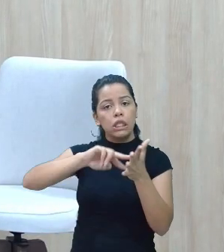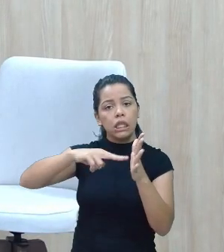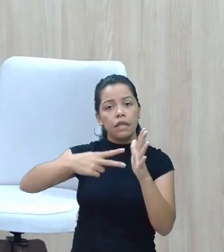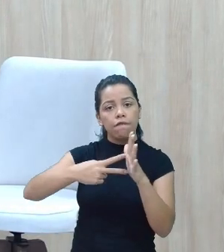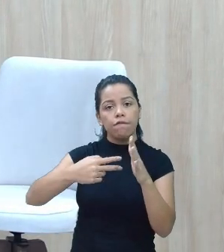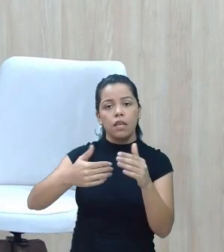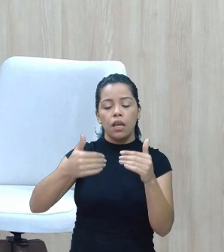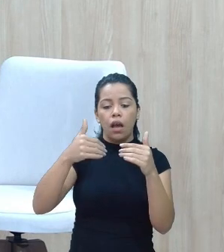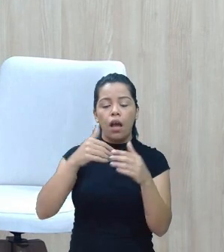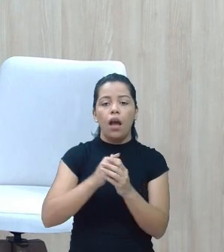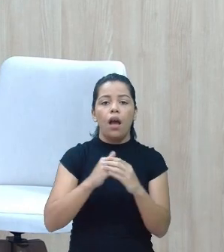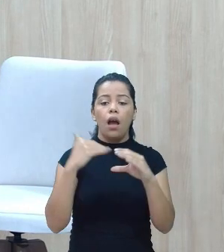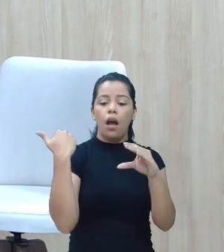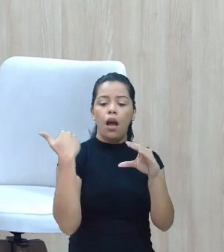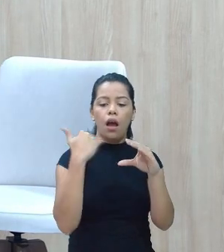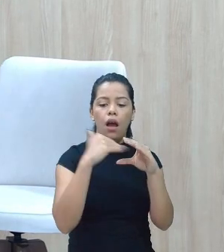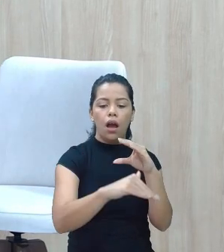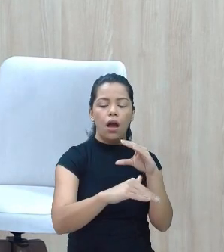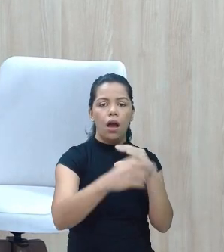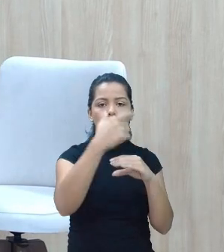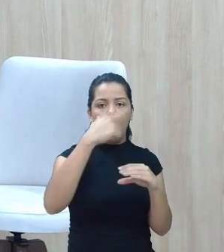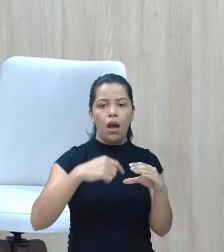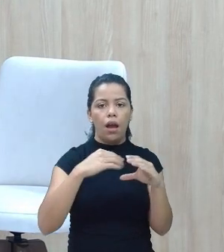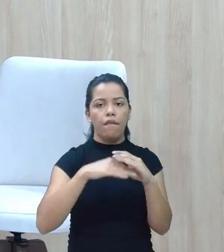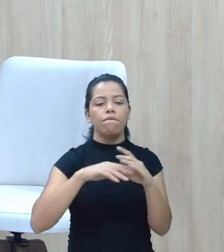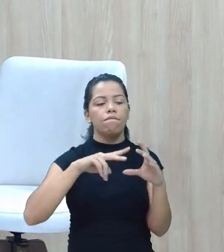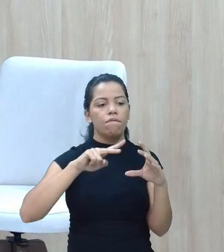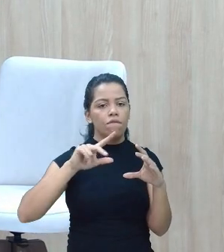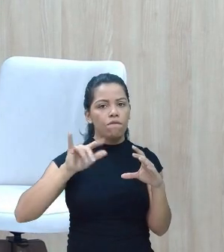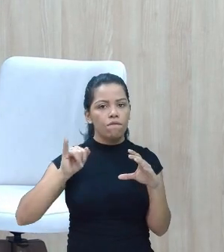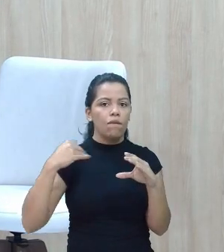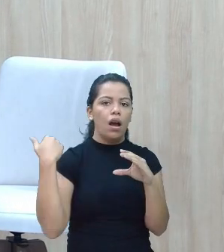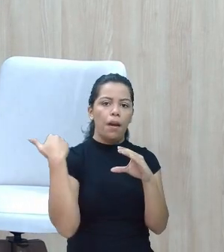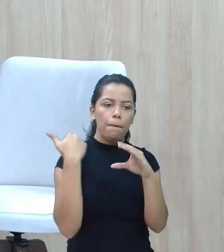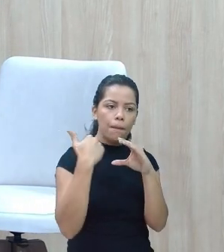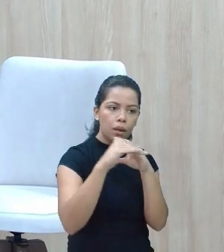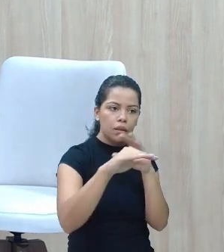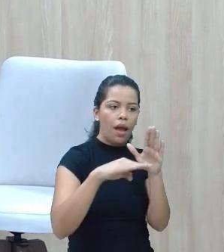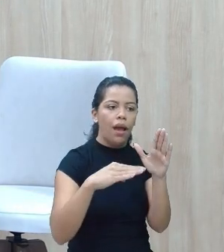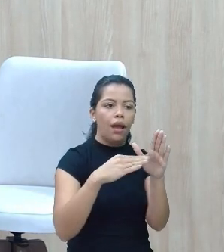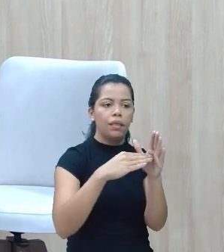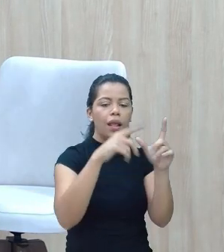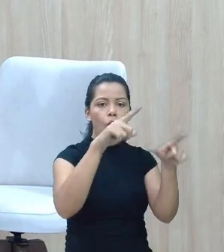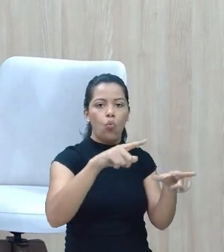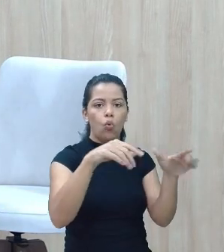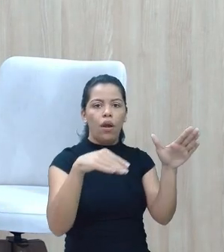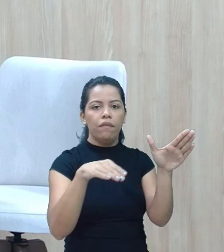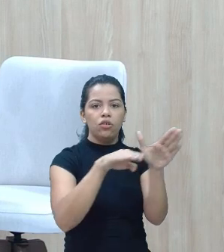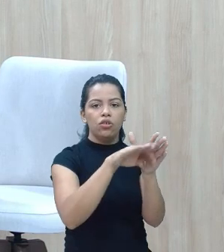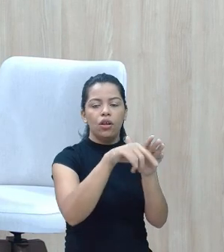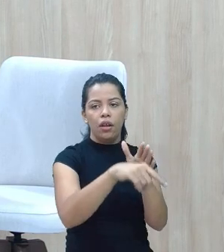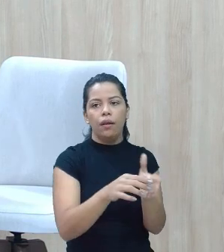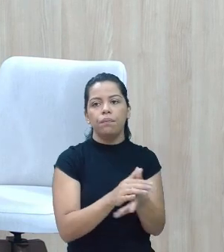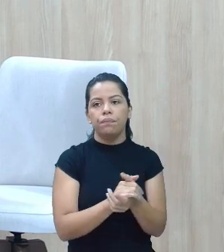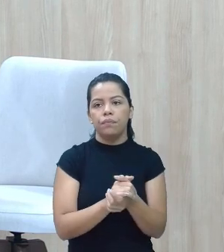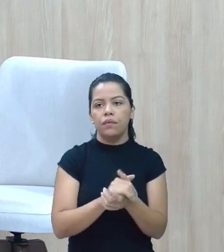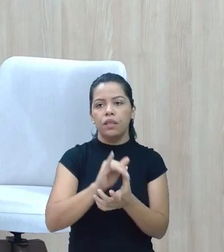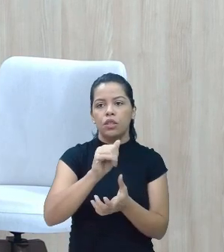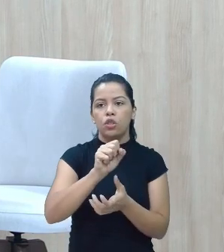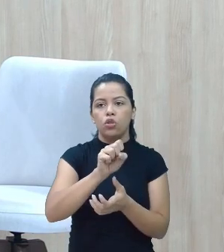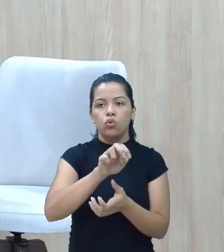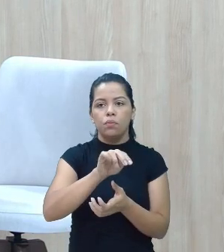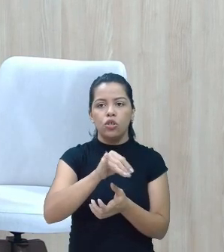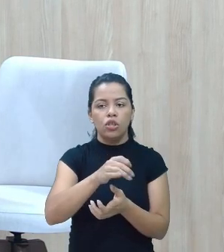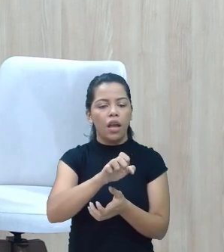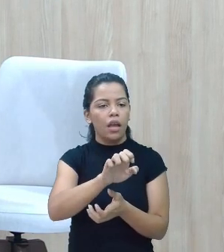né? Subject, assunto, terminou a mensagem, terminou o e-mail, você vai apertar em send, que é enviar.